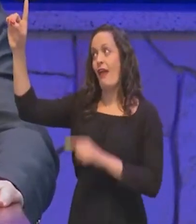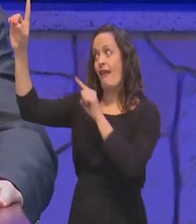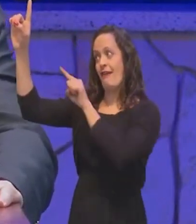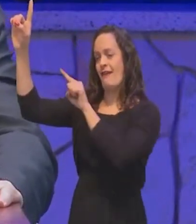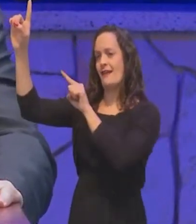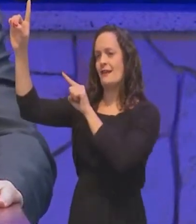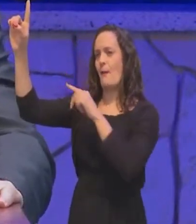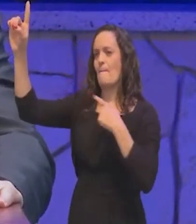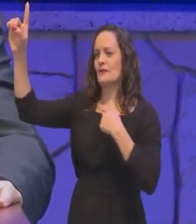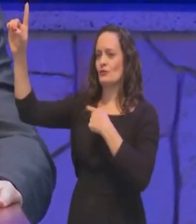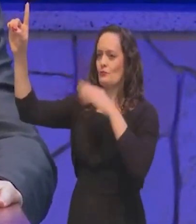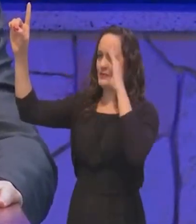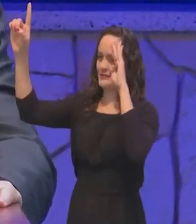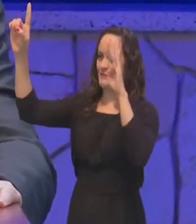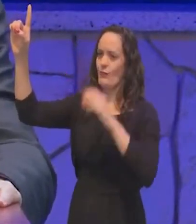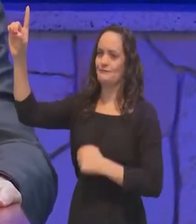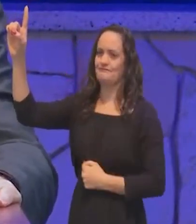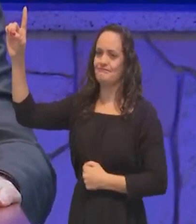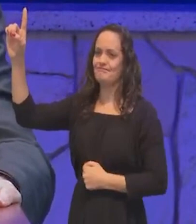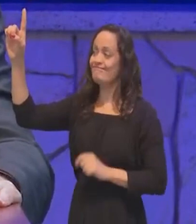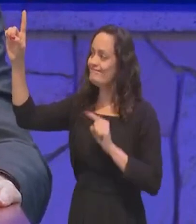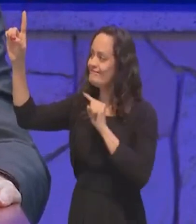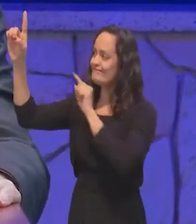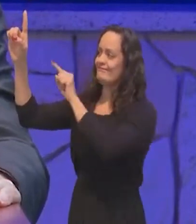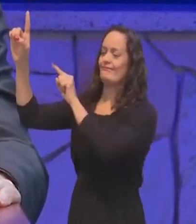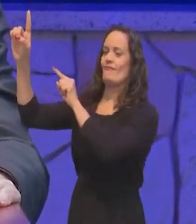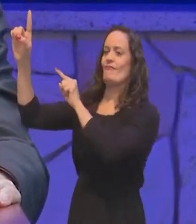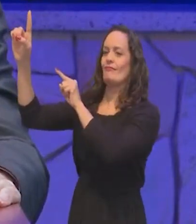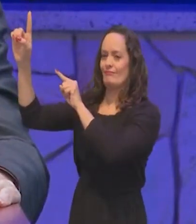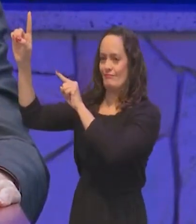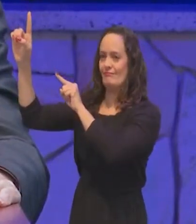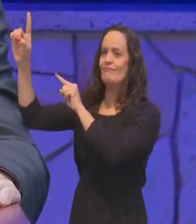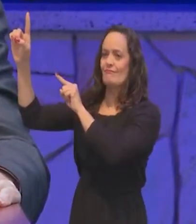Nós precisamos de Cristo como sumo pastor em nossas vidas.